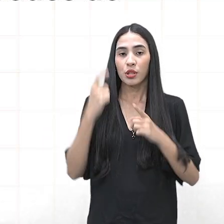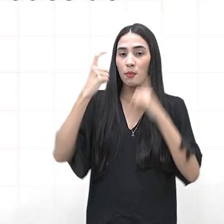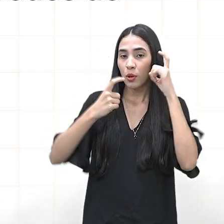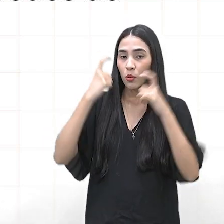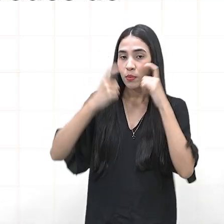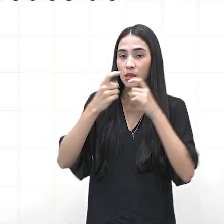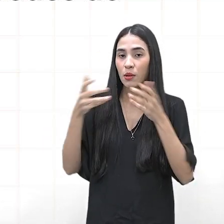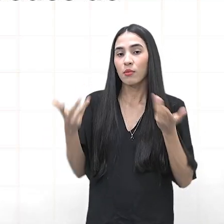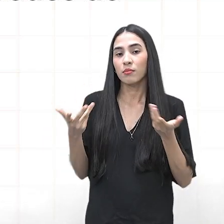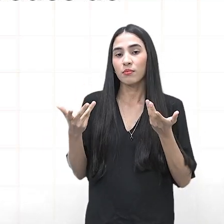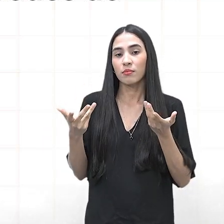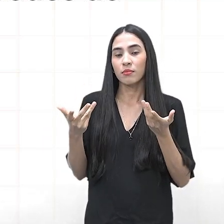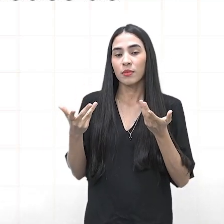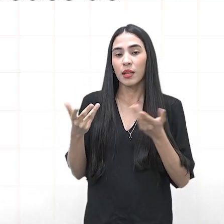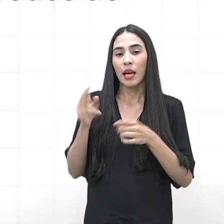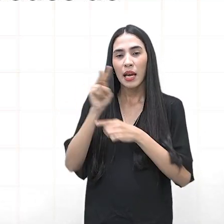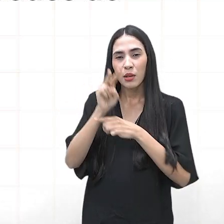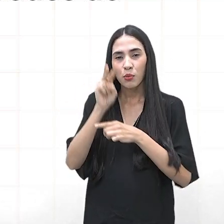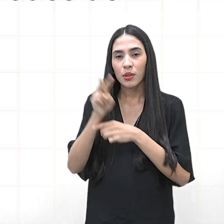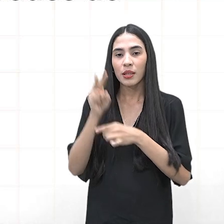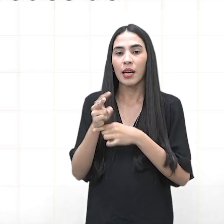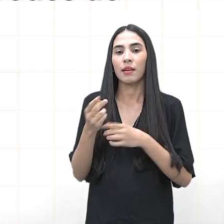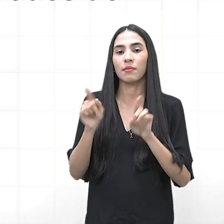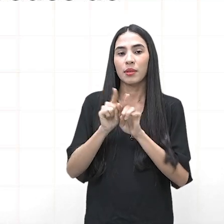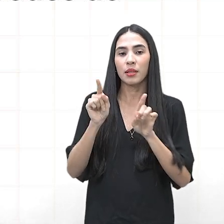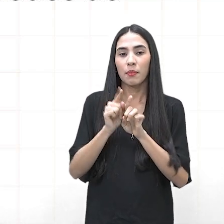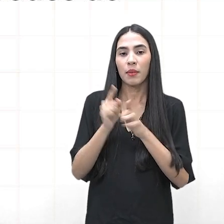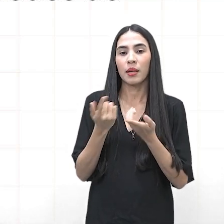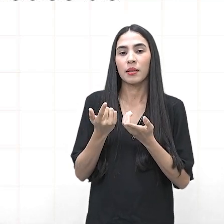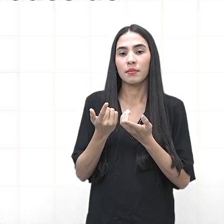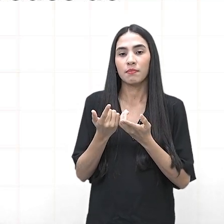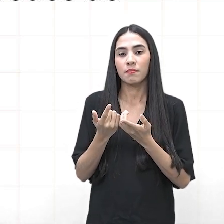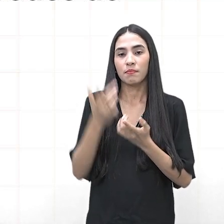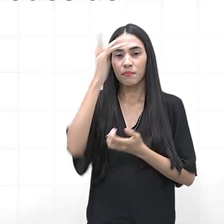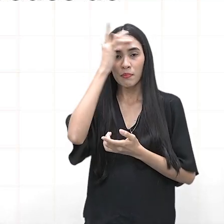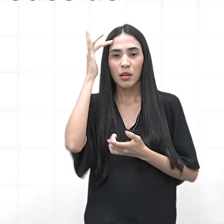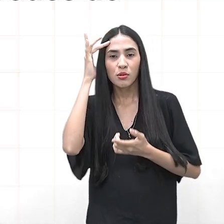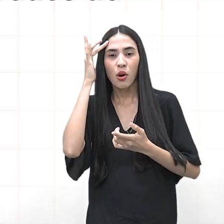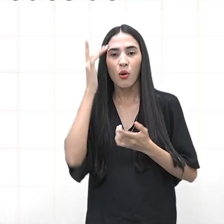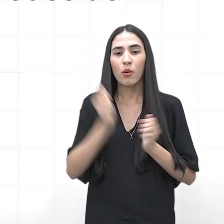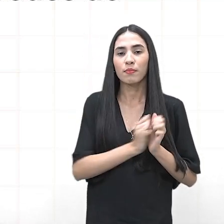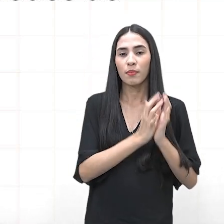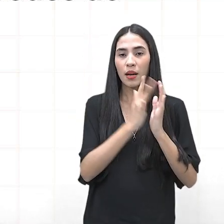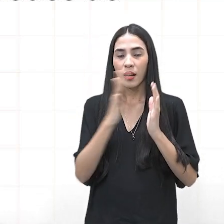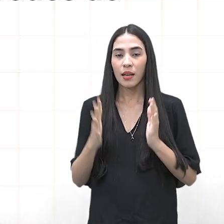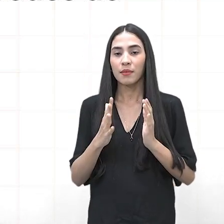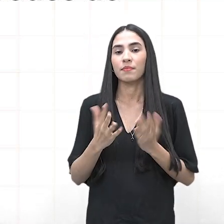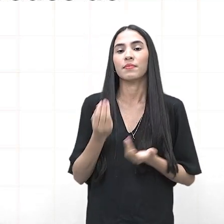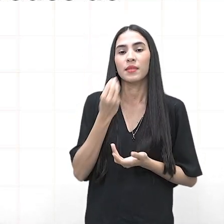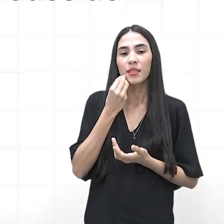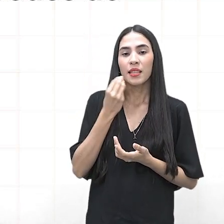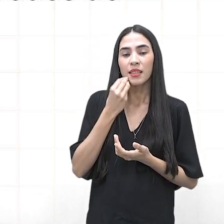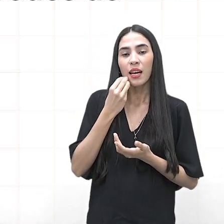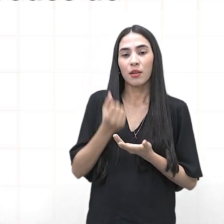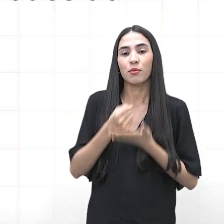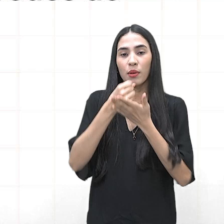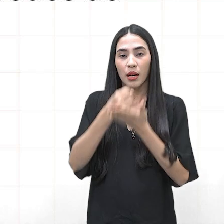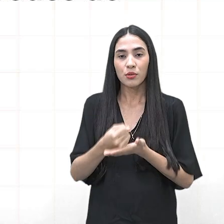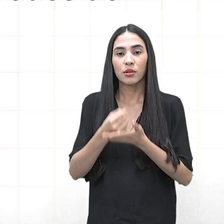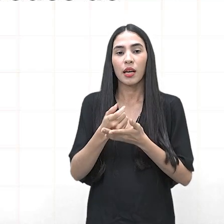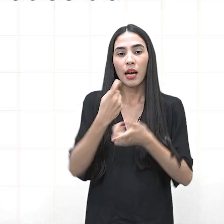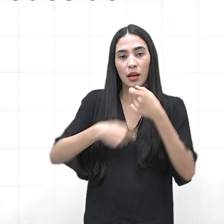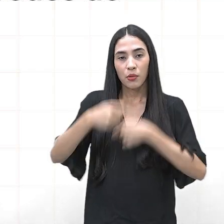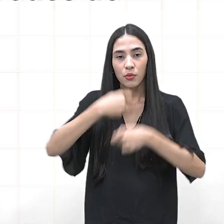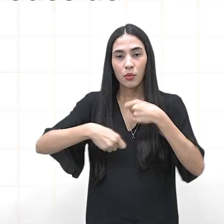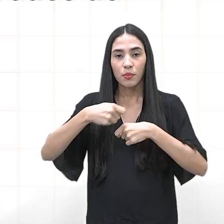uma reparação social e cuidar daqueles que durante muito tempo sustentaram a economia através da exploração